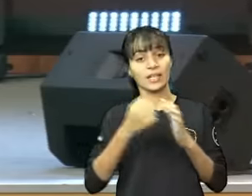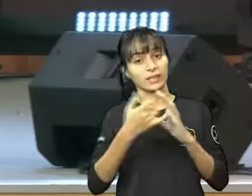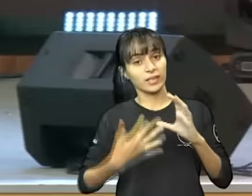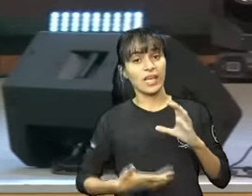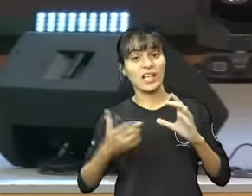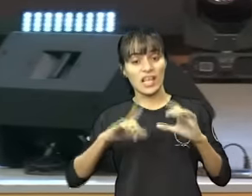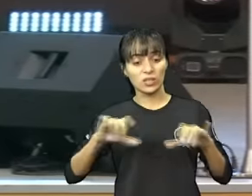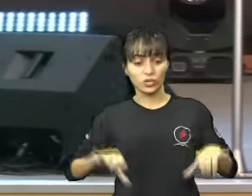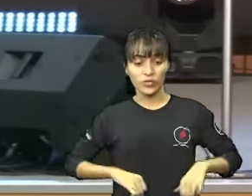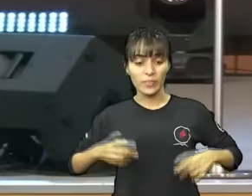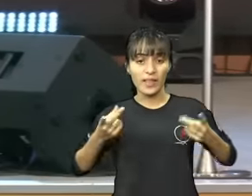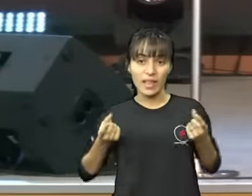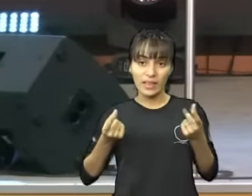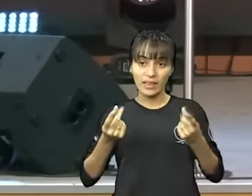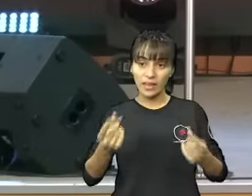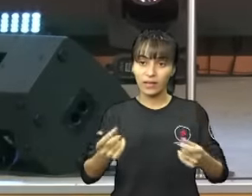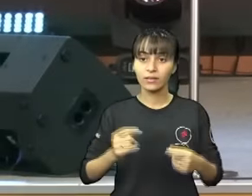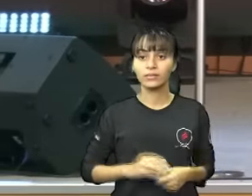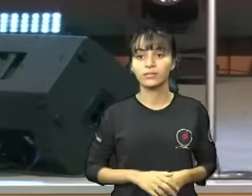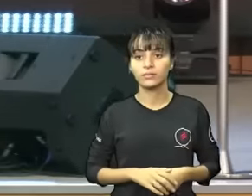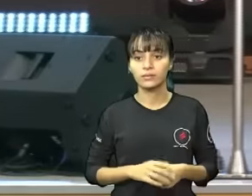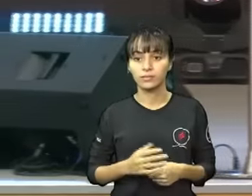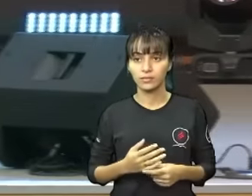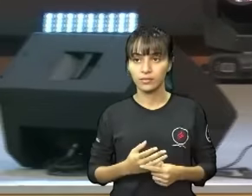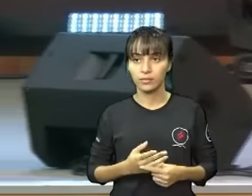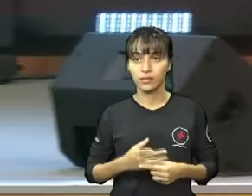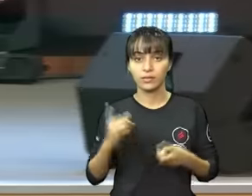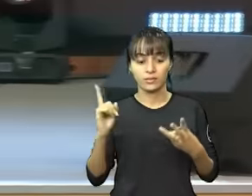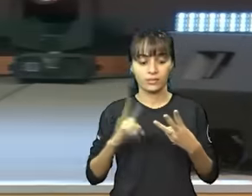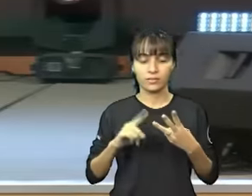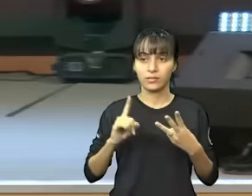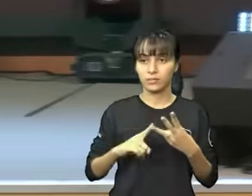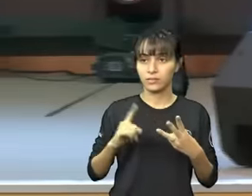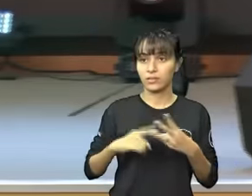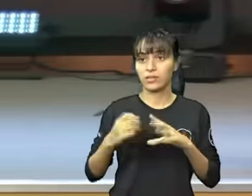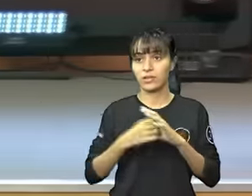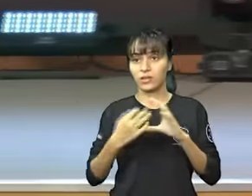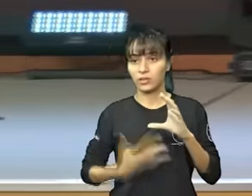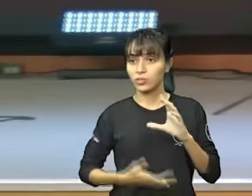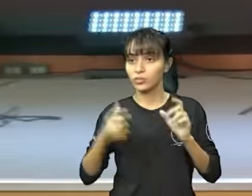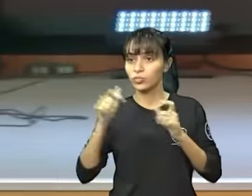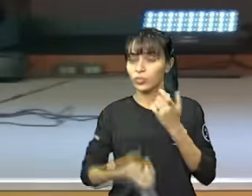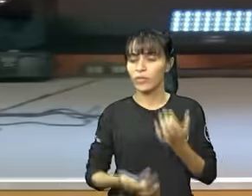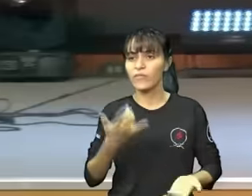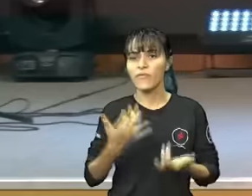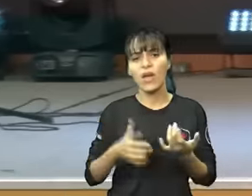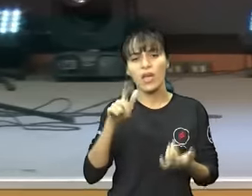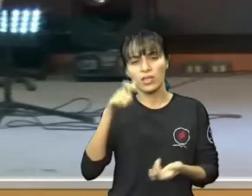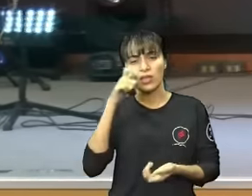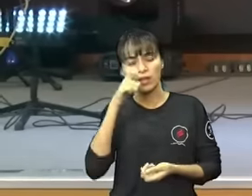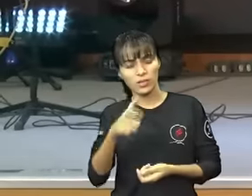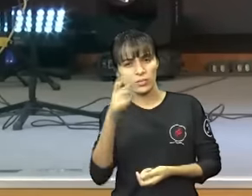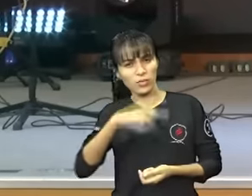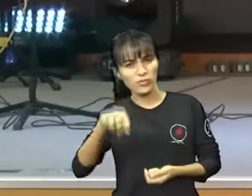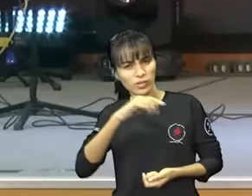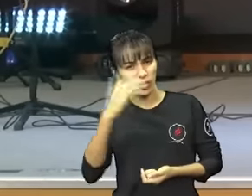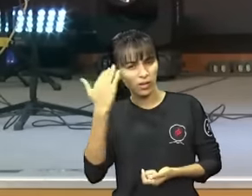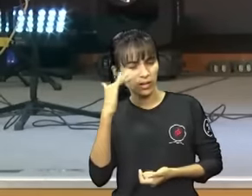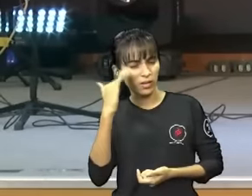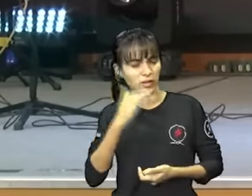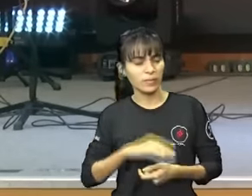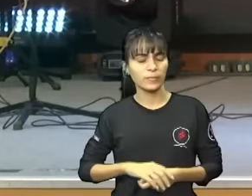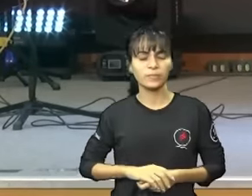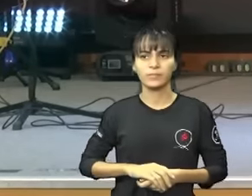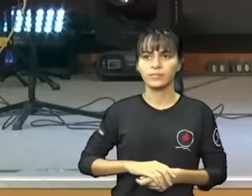Apocalipse 20:10 terceira característica do Inferno essa que interessante para você entender